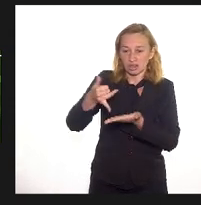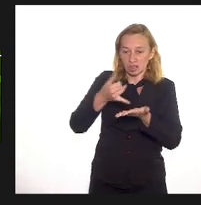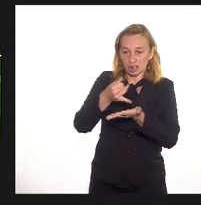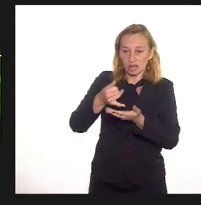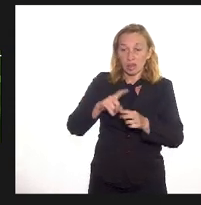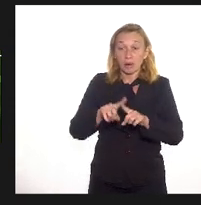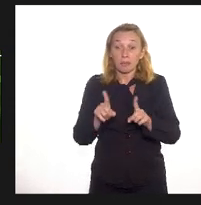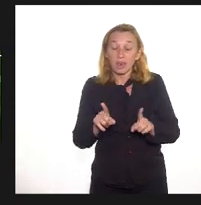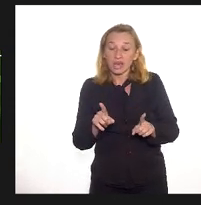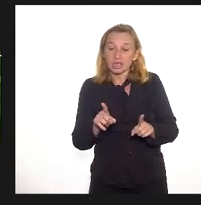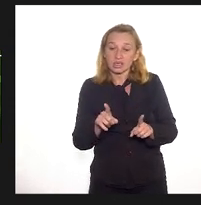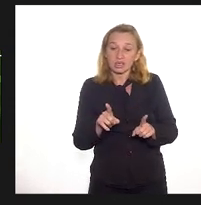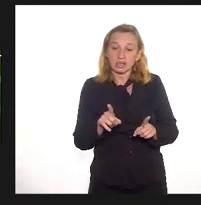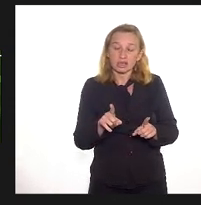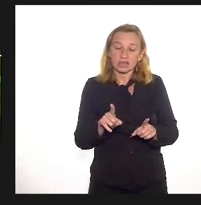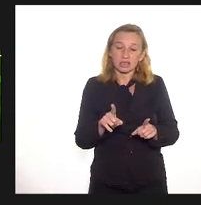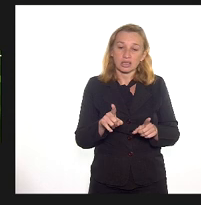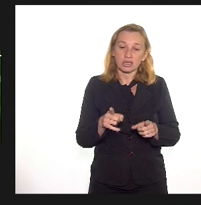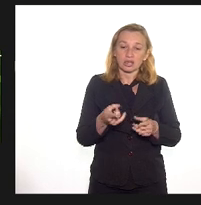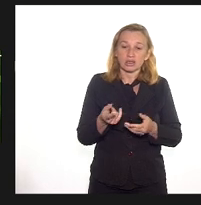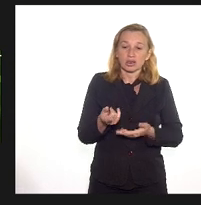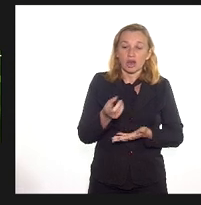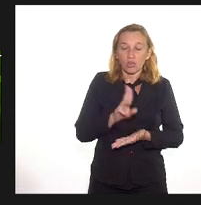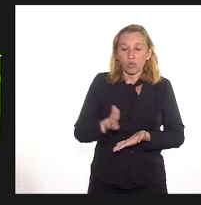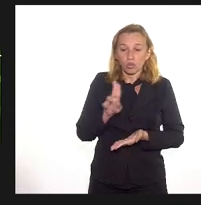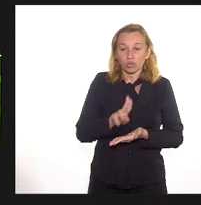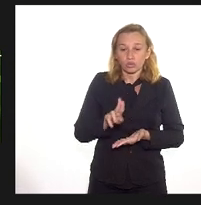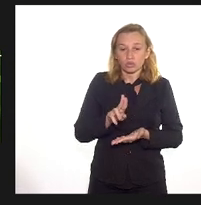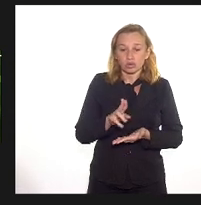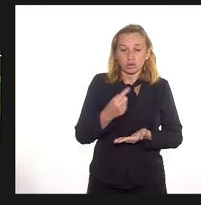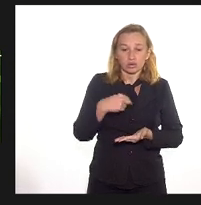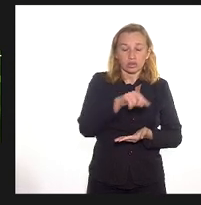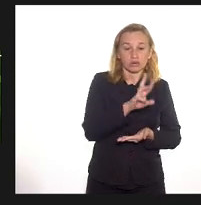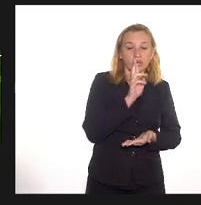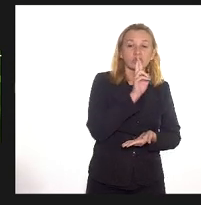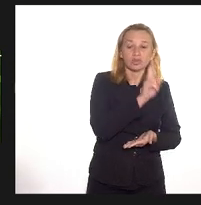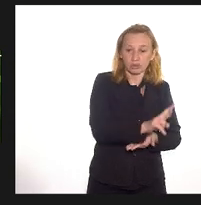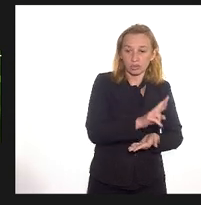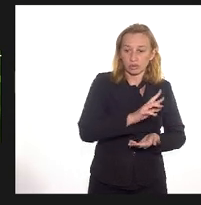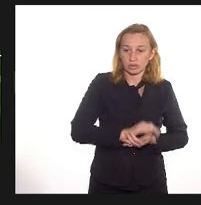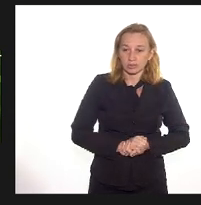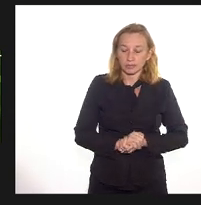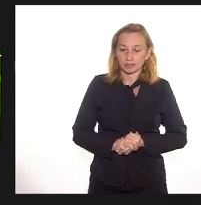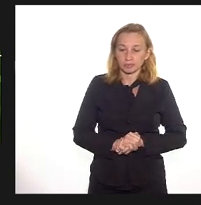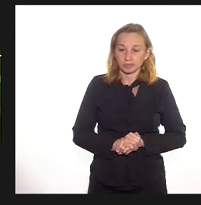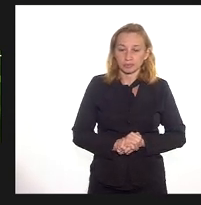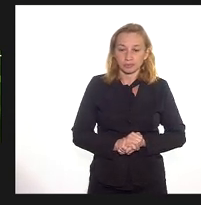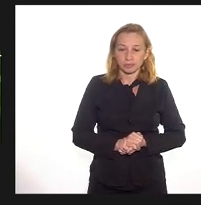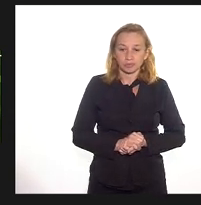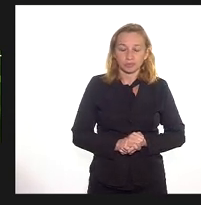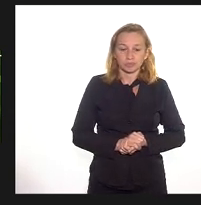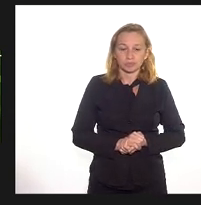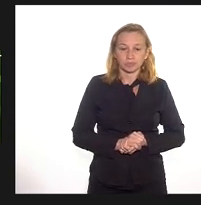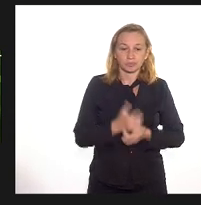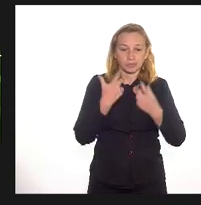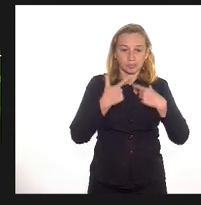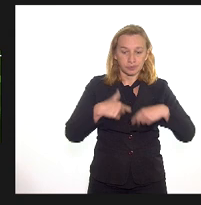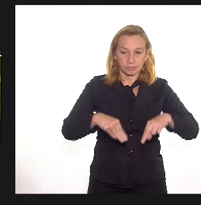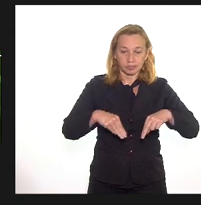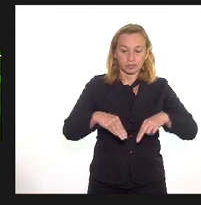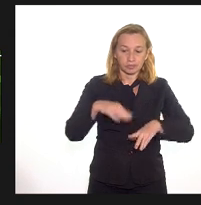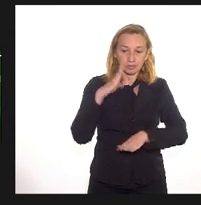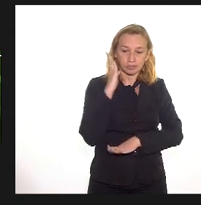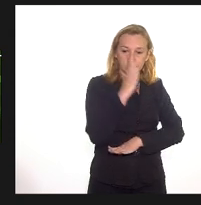mas quando com relação a consumíveis, eles são levados a resultado. Em linguagem mais